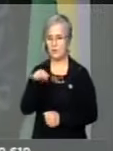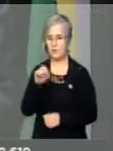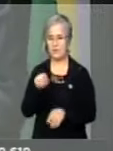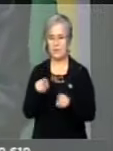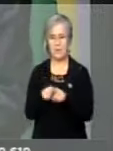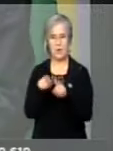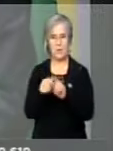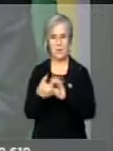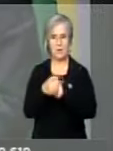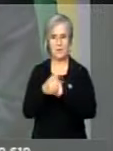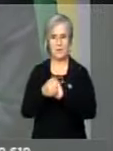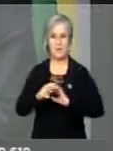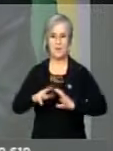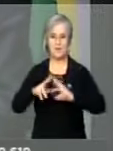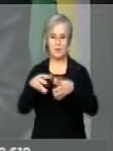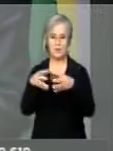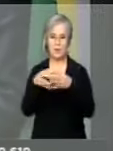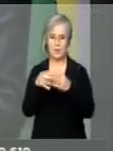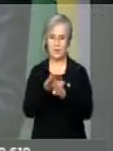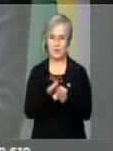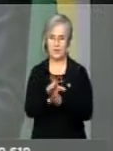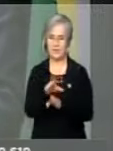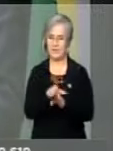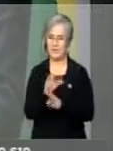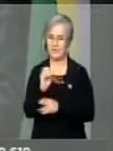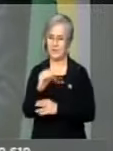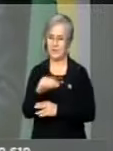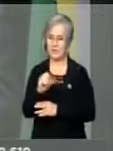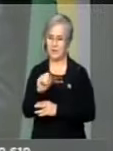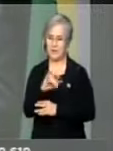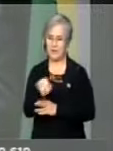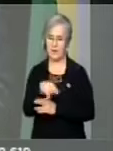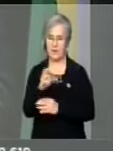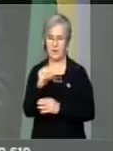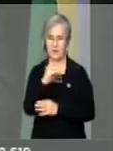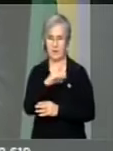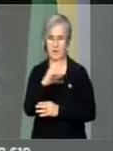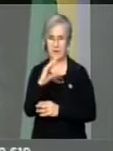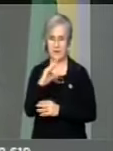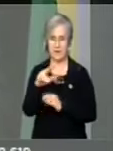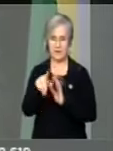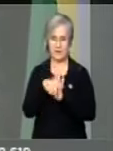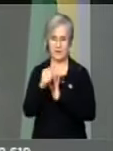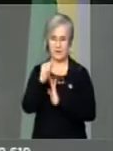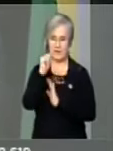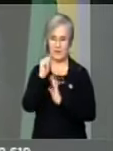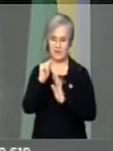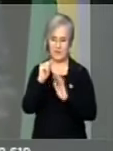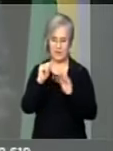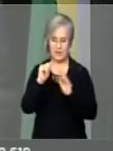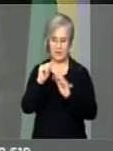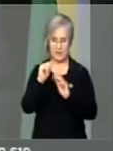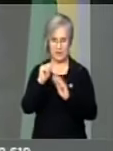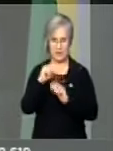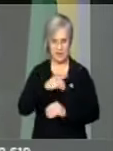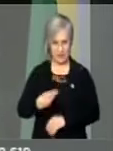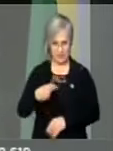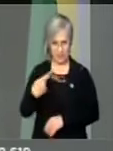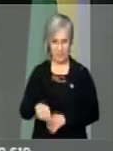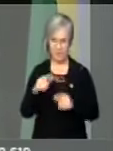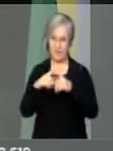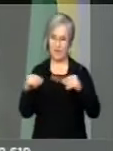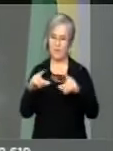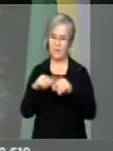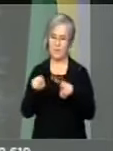também todo o conselho da Renovação Carismática Católica presente aqui. E ainda fazendo uma menção muito